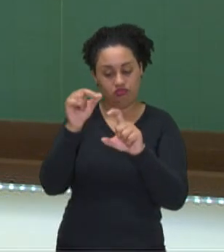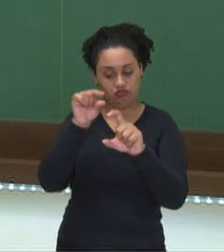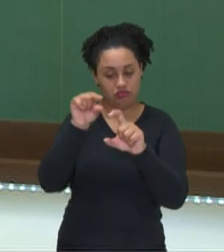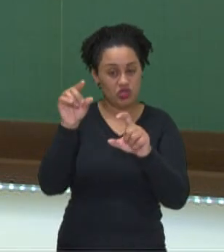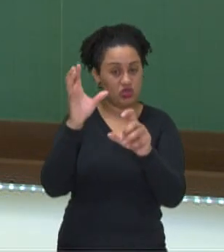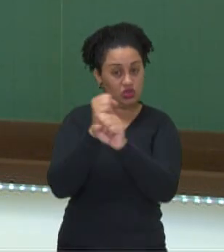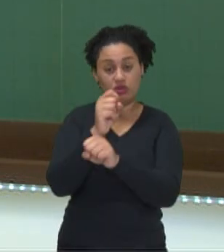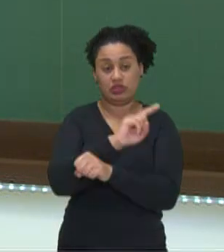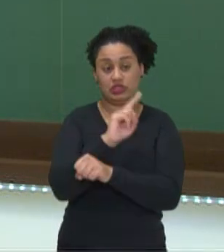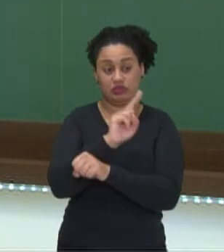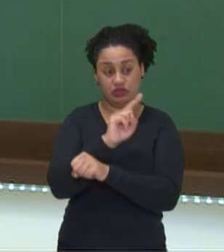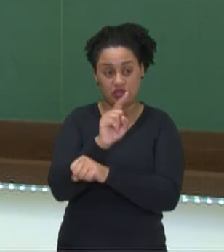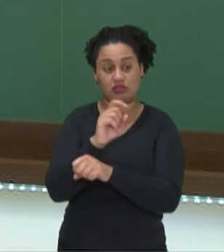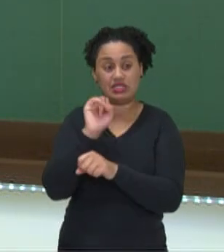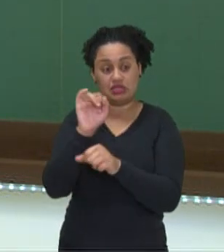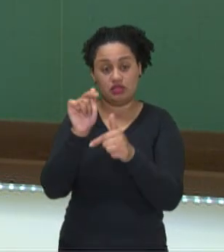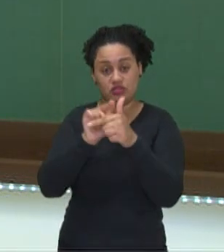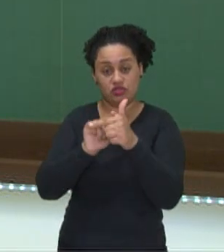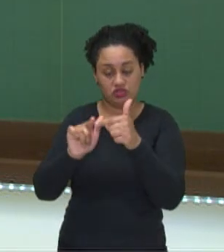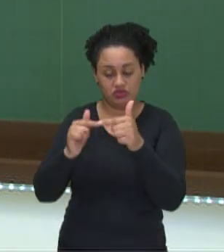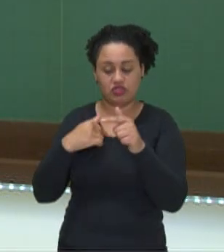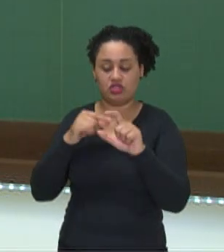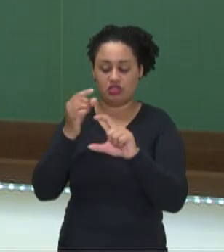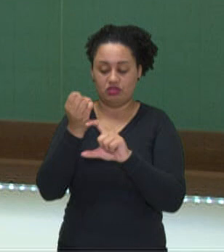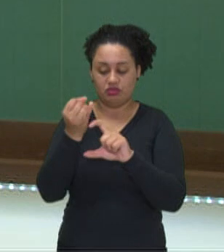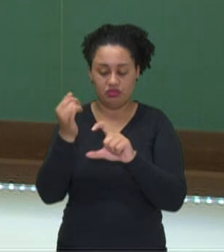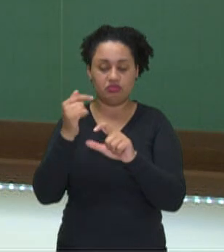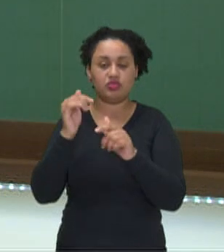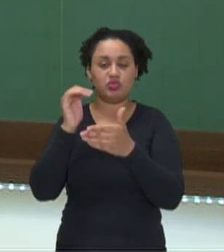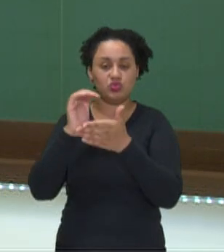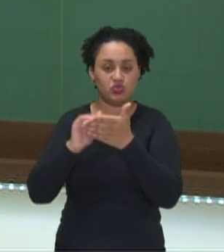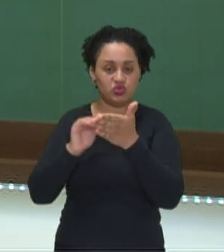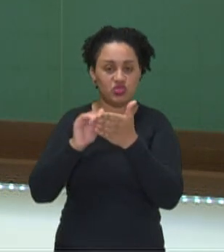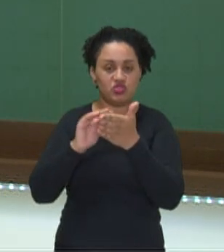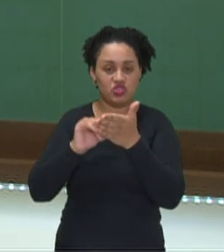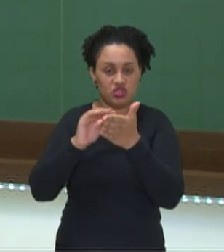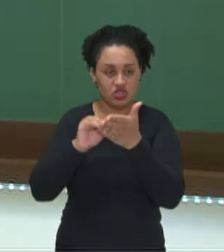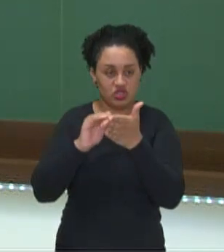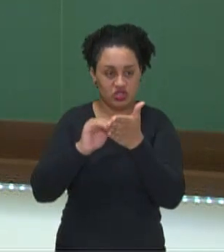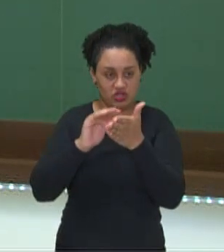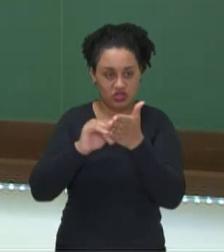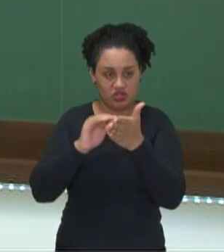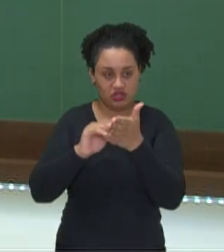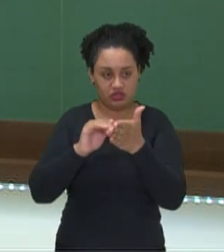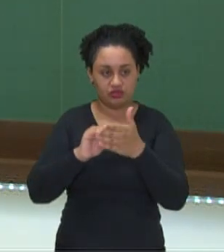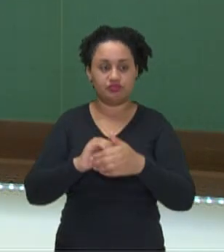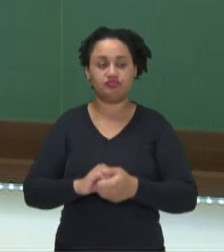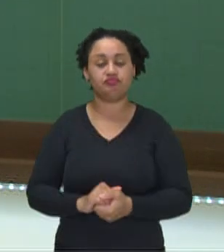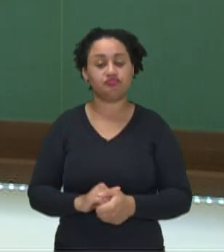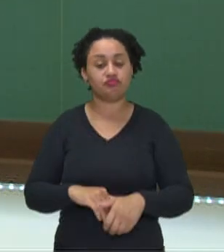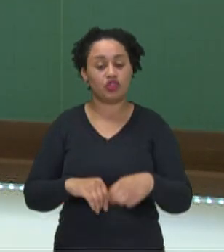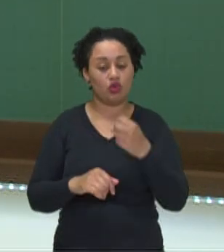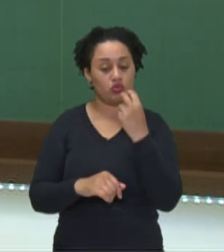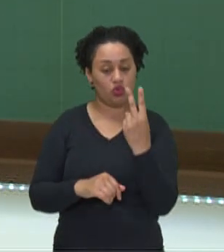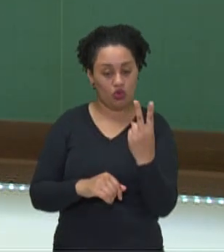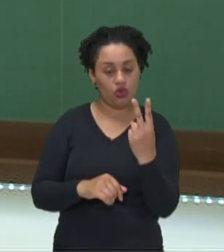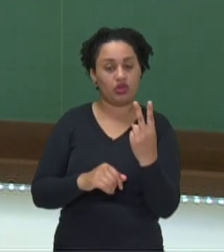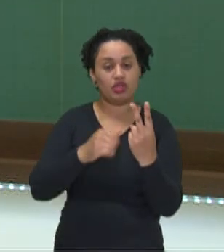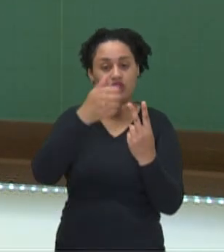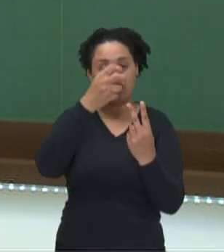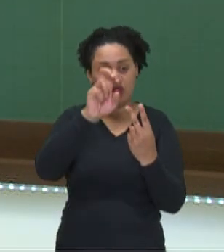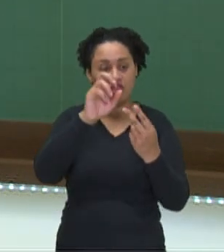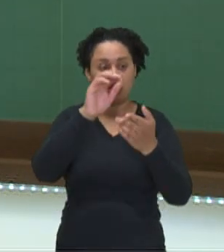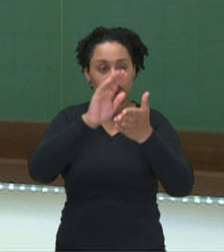lá, o 2 é a base dessa potência e aqui também tem base 2. Eu conservo a base